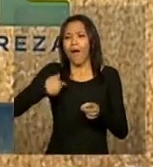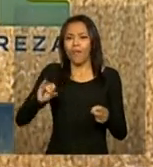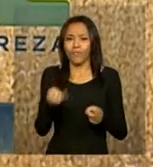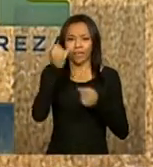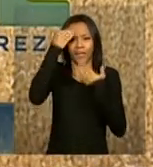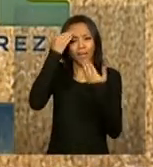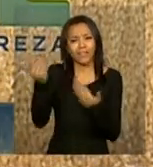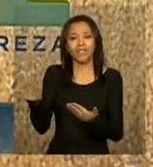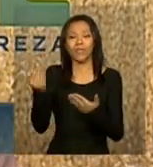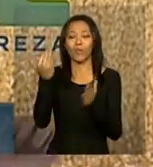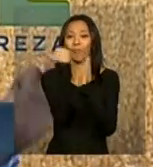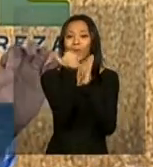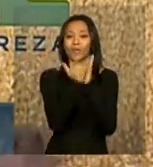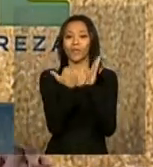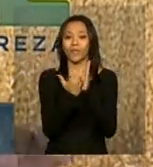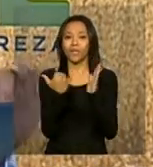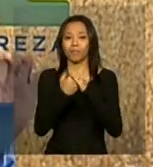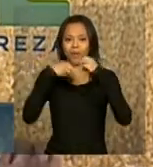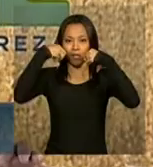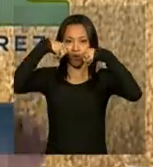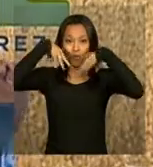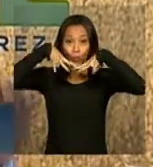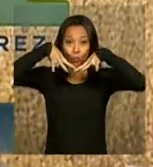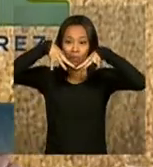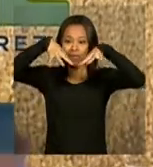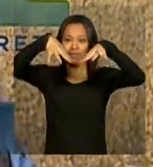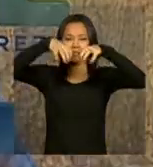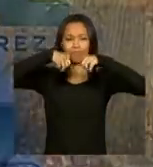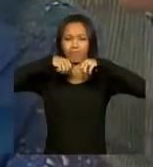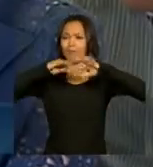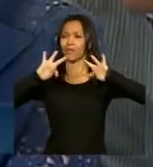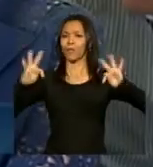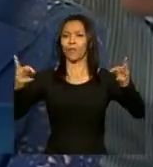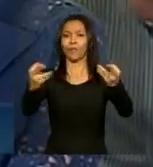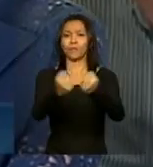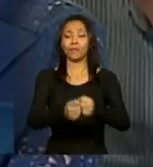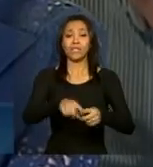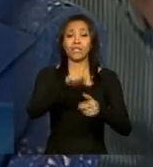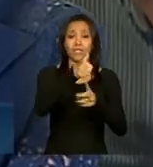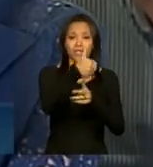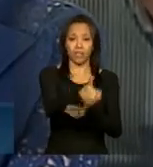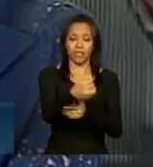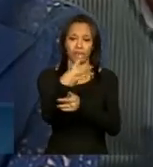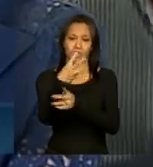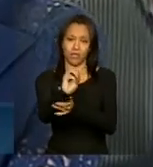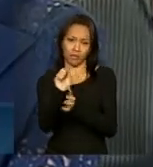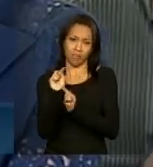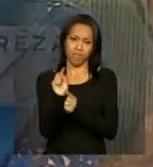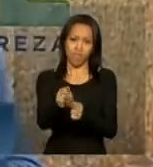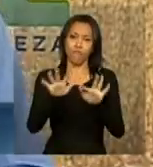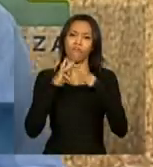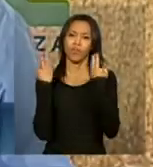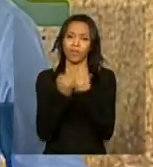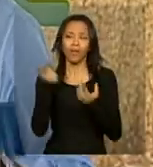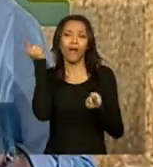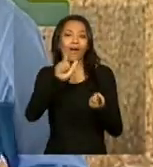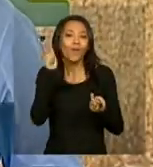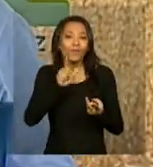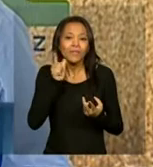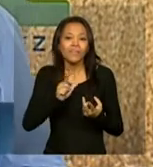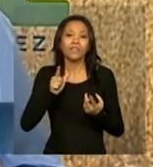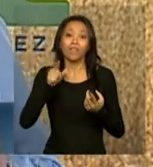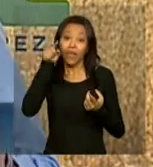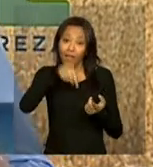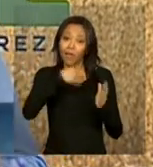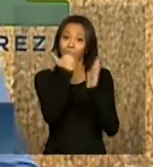programa Luz para Todos. 130 mil famílias foram contempladas até então.